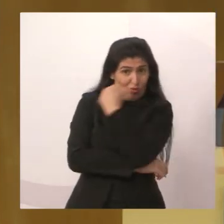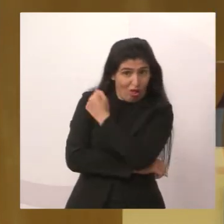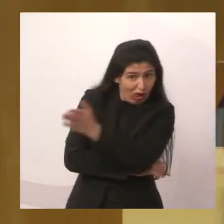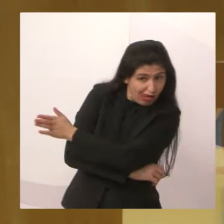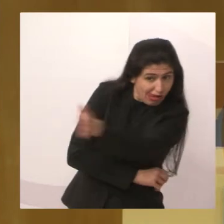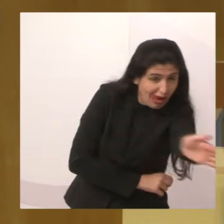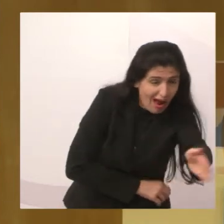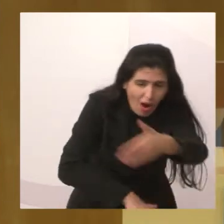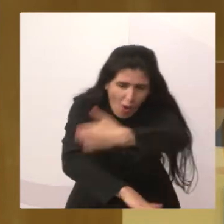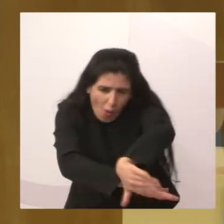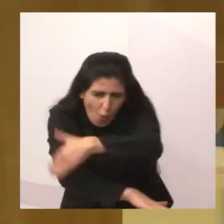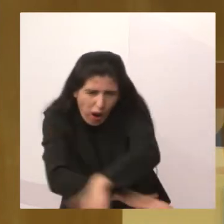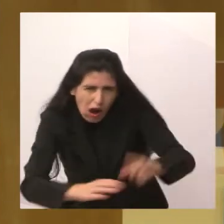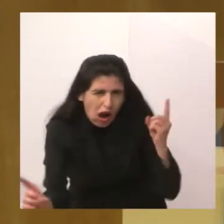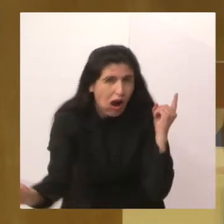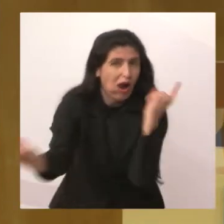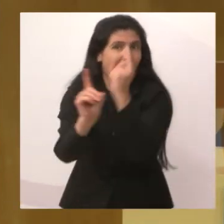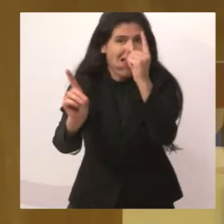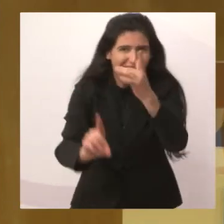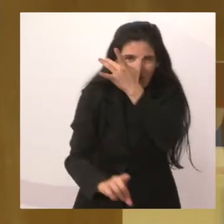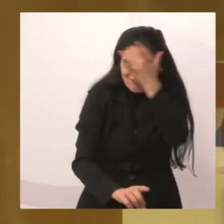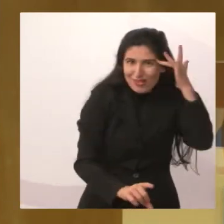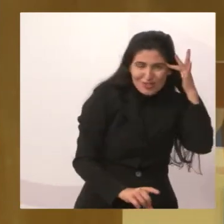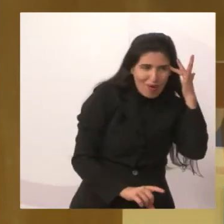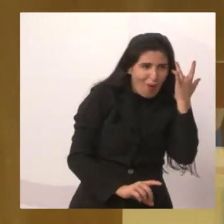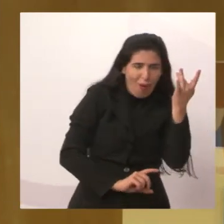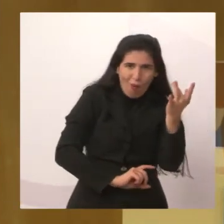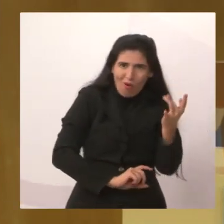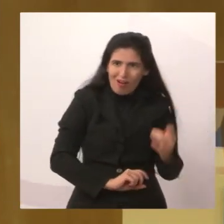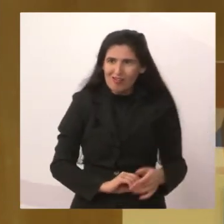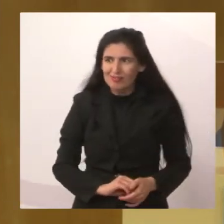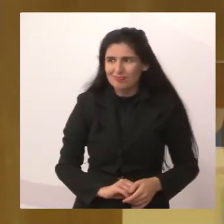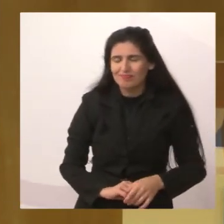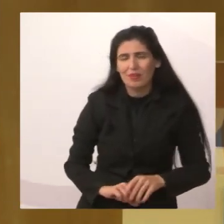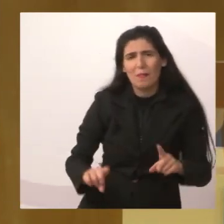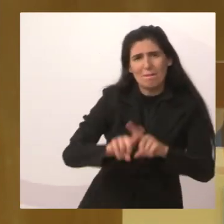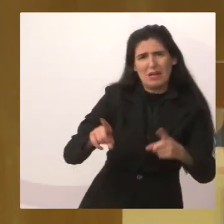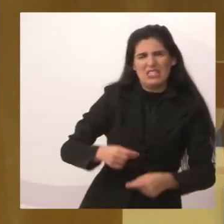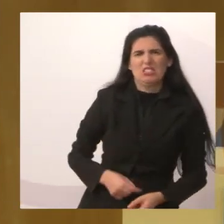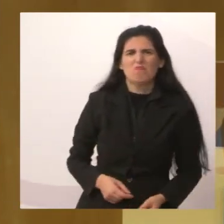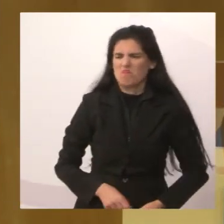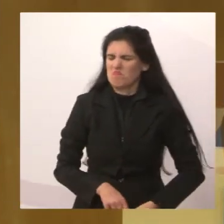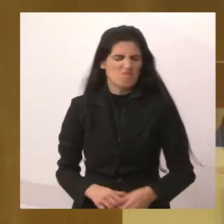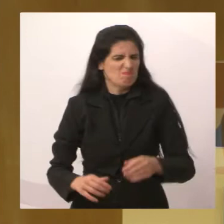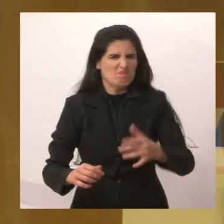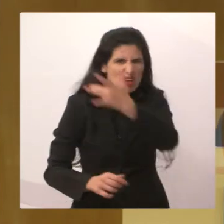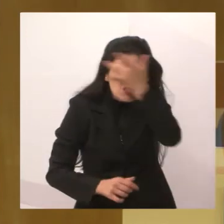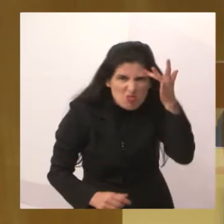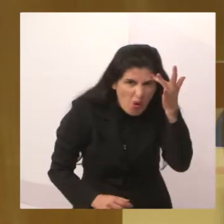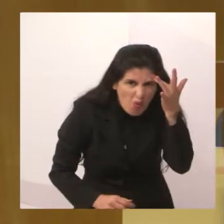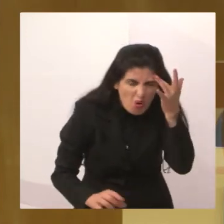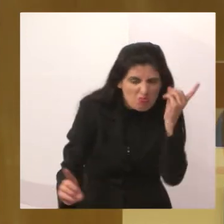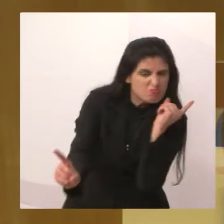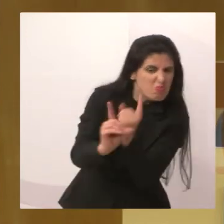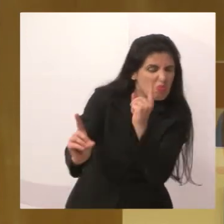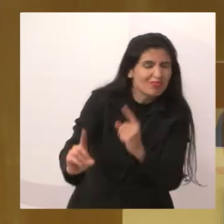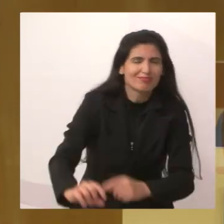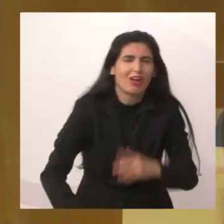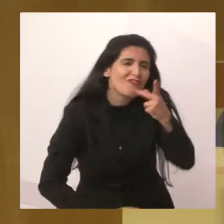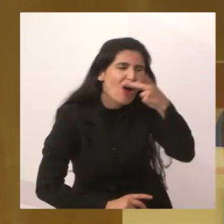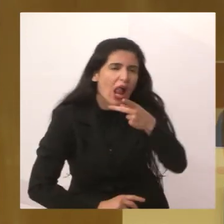que a gente encontra o povo, a população, o descrédito na política aumenta cada vez mais. Porque muitos não